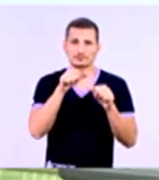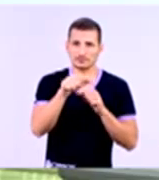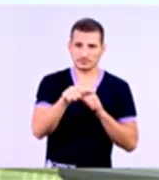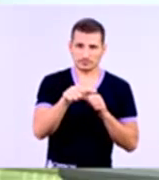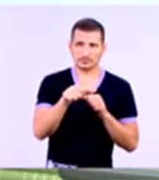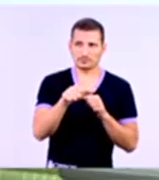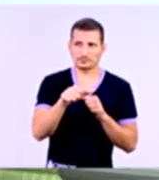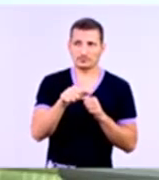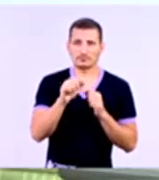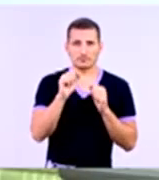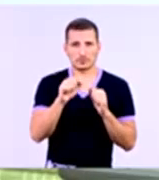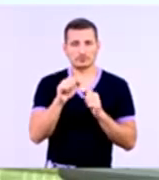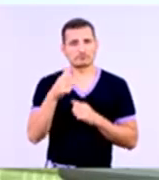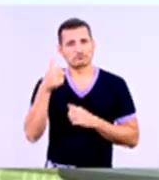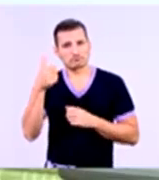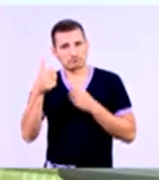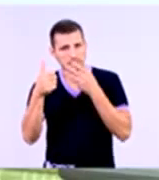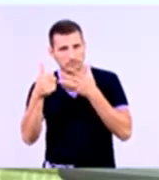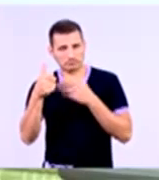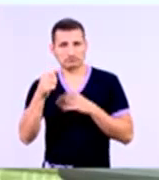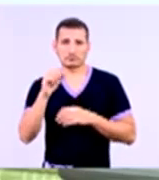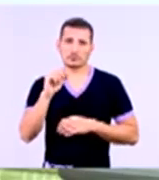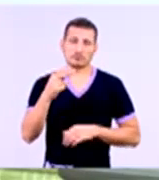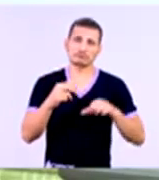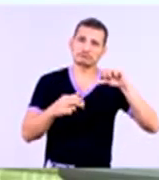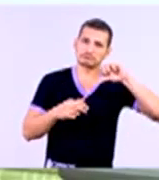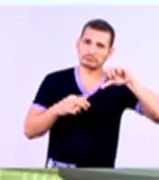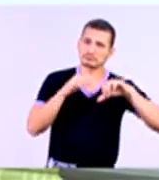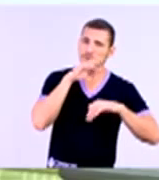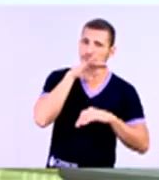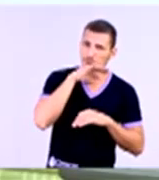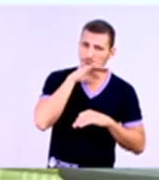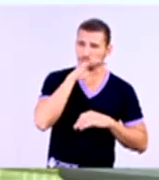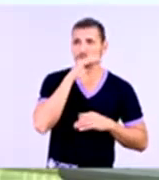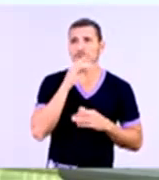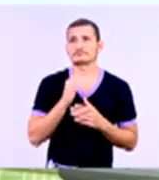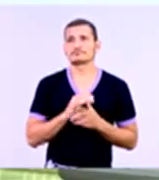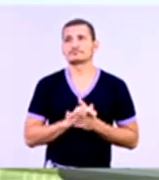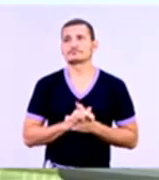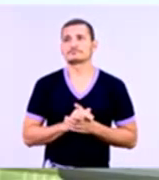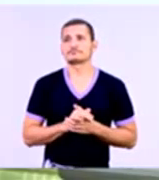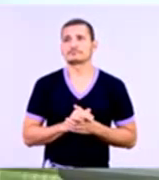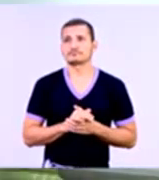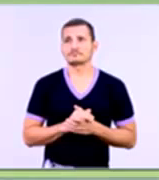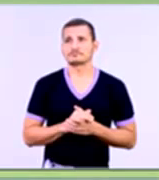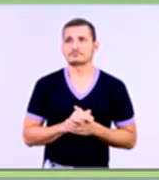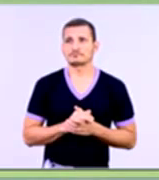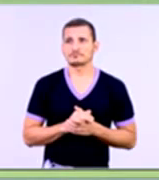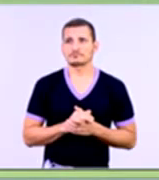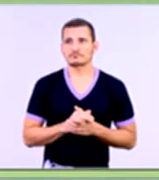ser benéfica ou maléfica, se não for bem pensada e bem produzida. Vamos continuar.